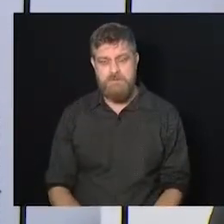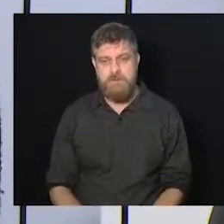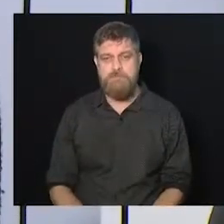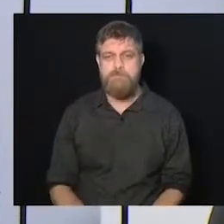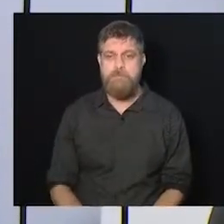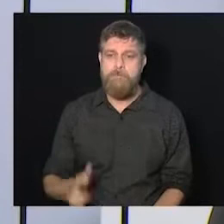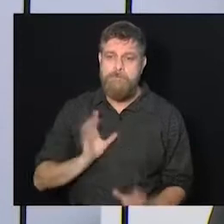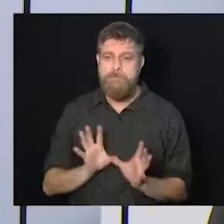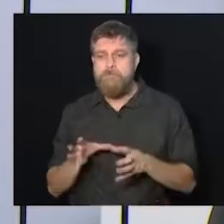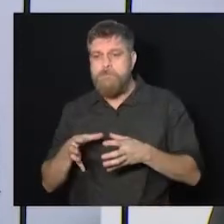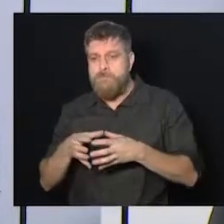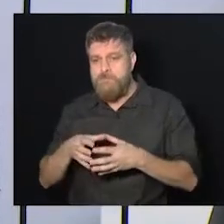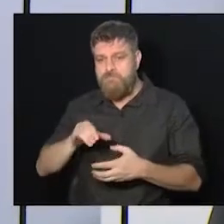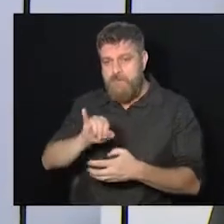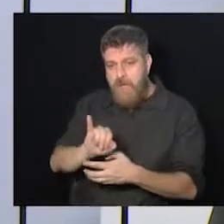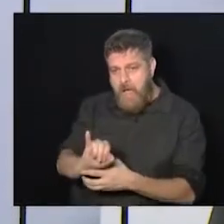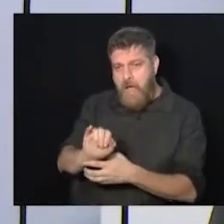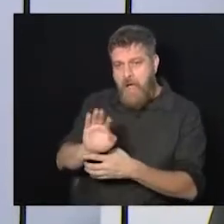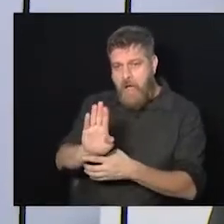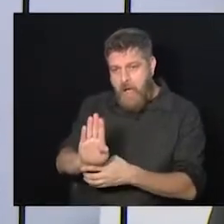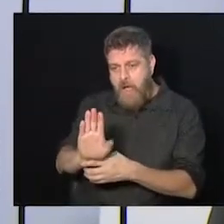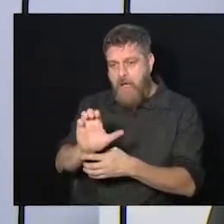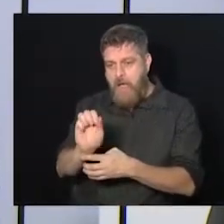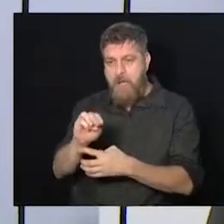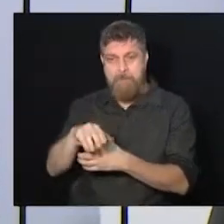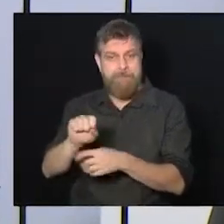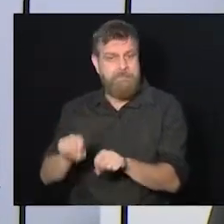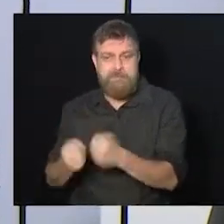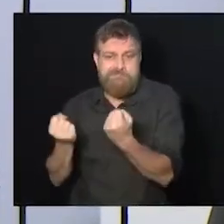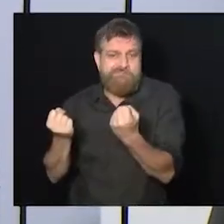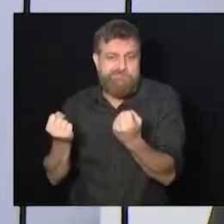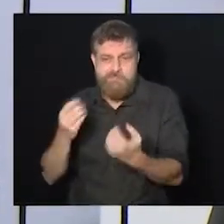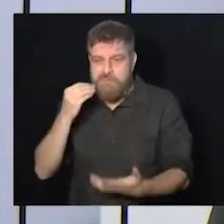um IBAMA e um ICMBio sucateados,